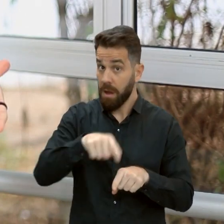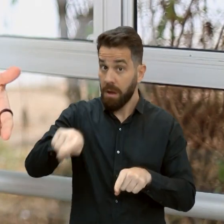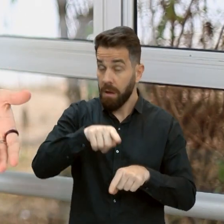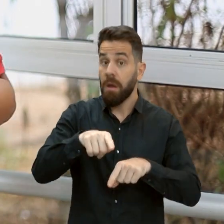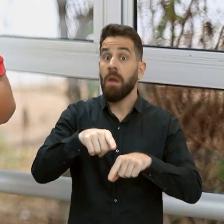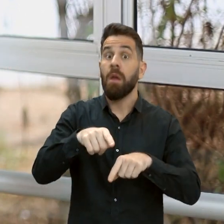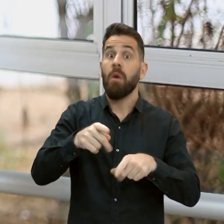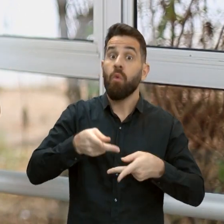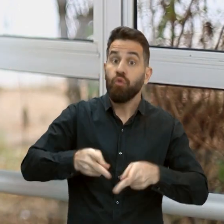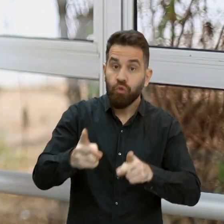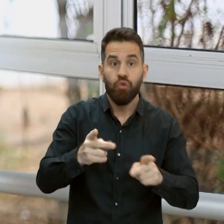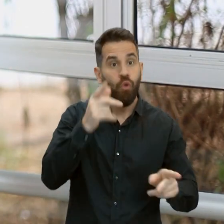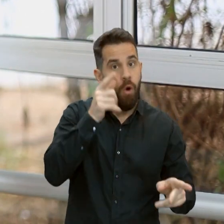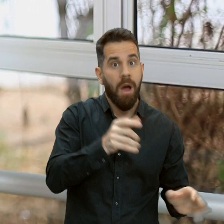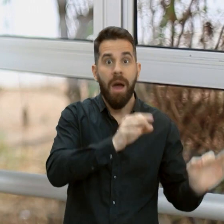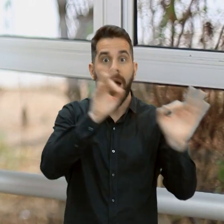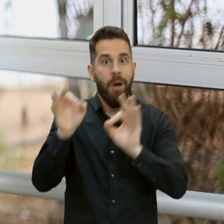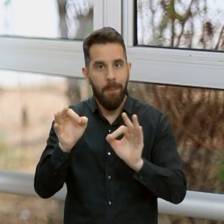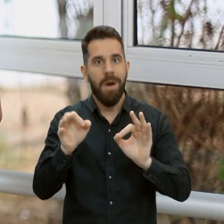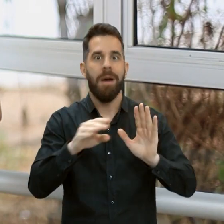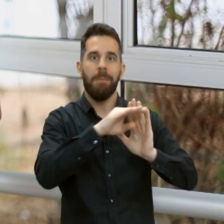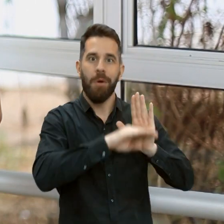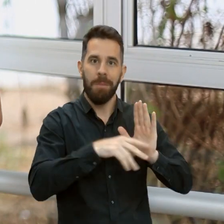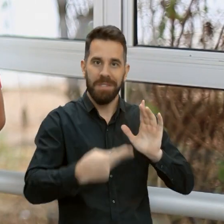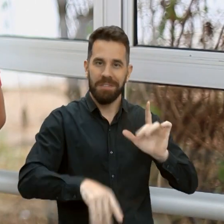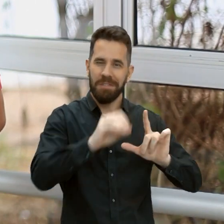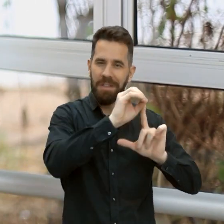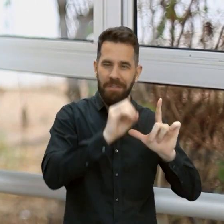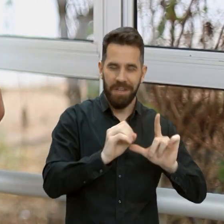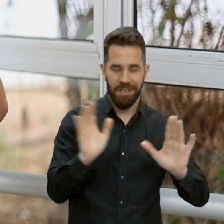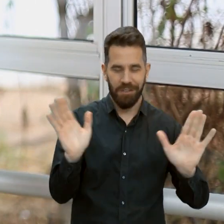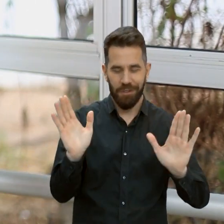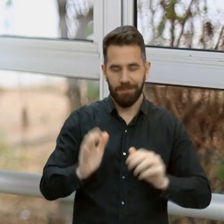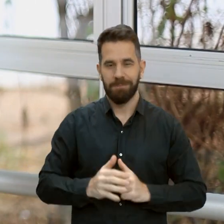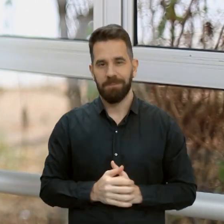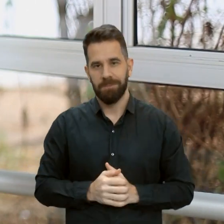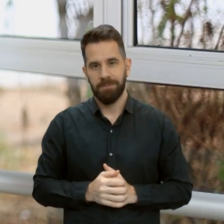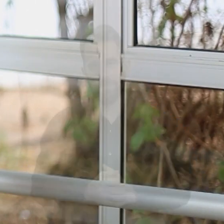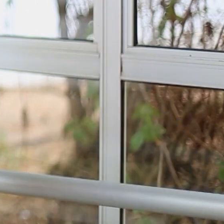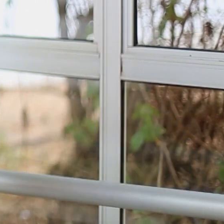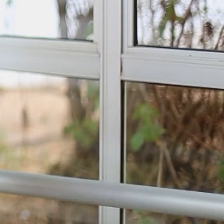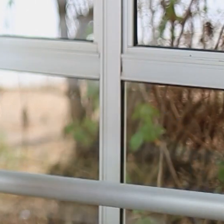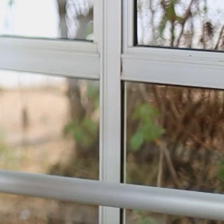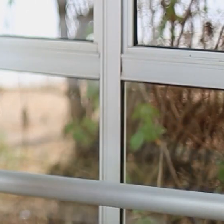programação da TV UFG. Se cuida e até mais. Tchau!